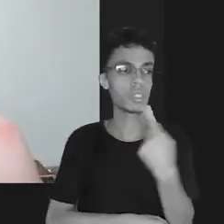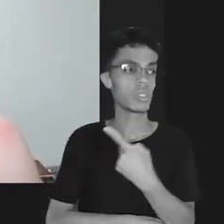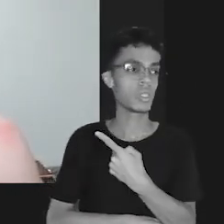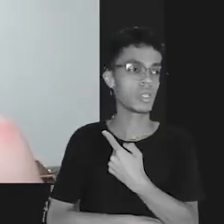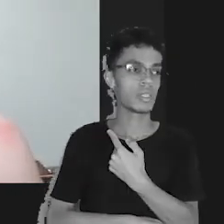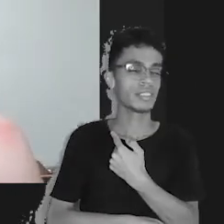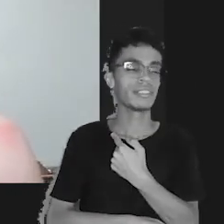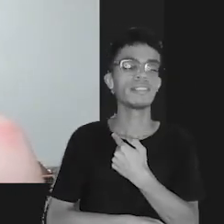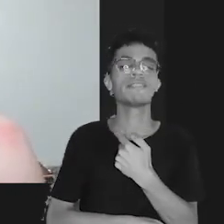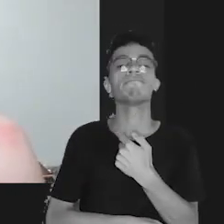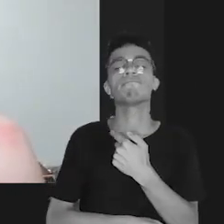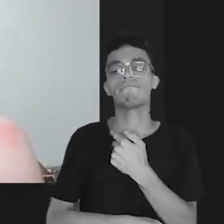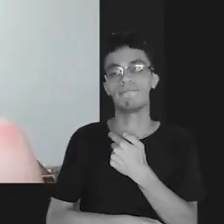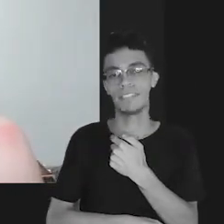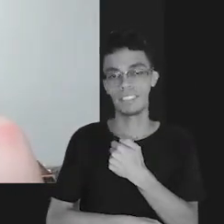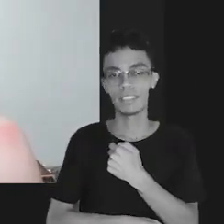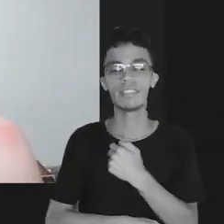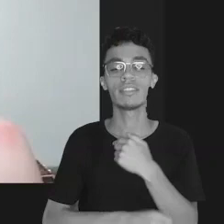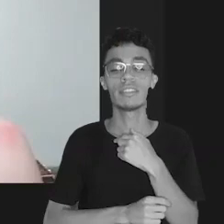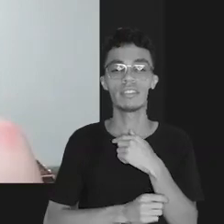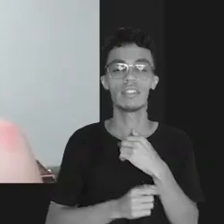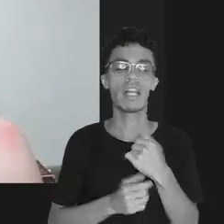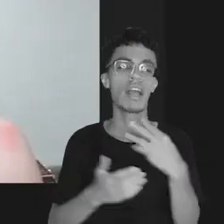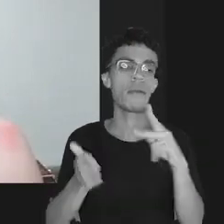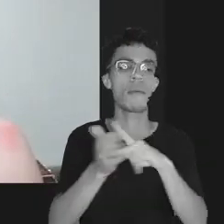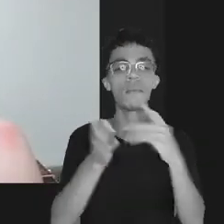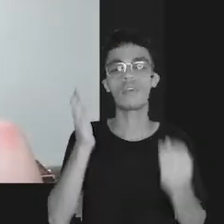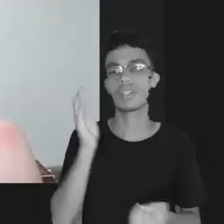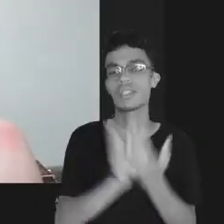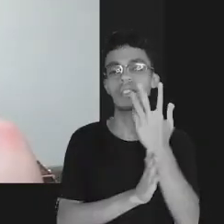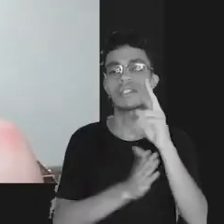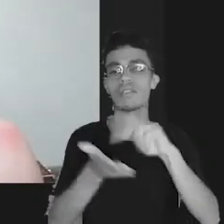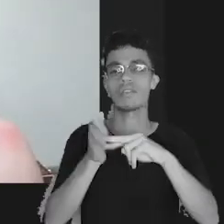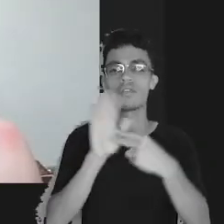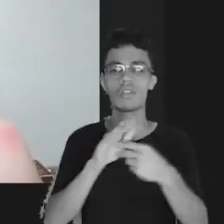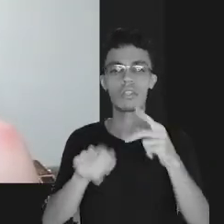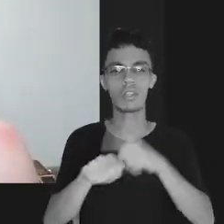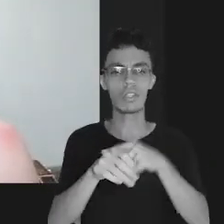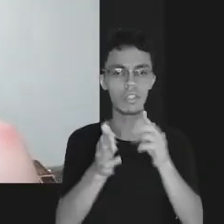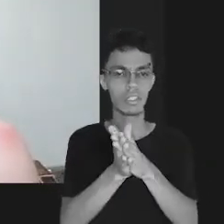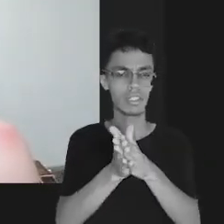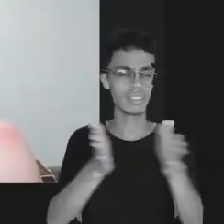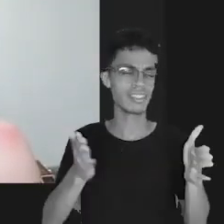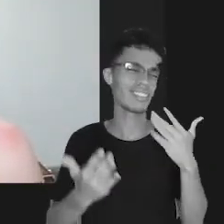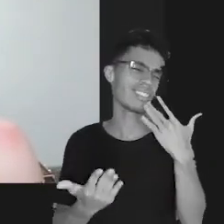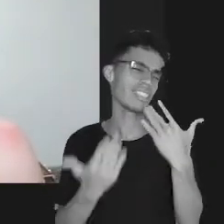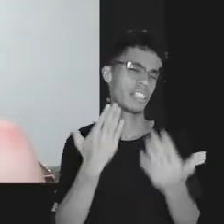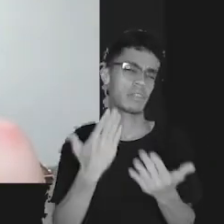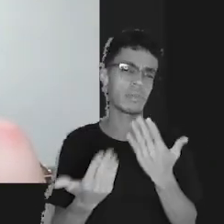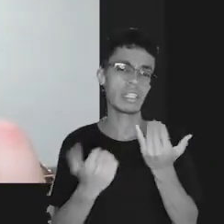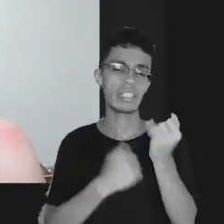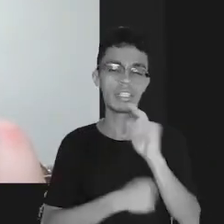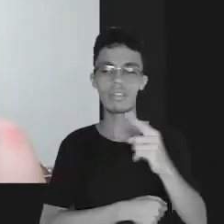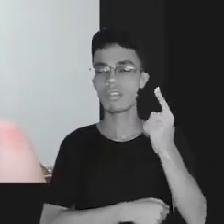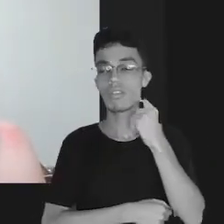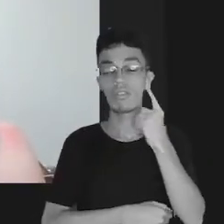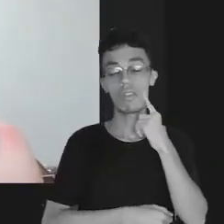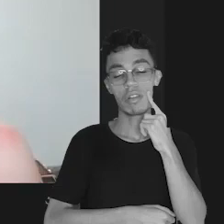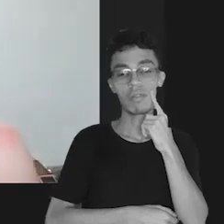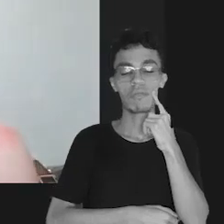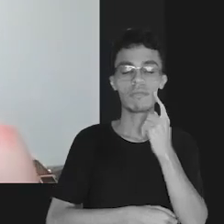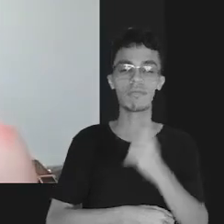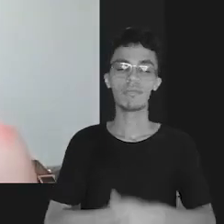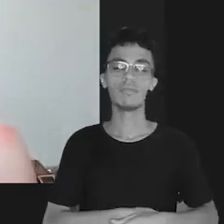escapa. Isso é poesia. O tempo Depende se é visto pela física ou